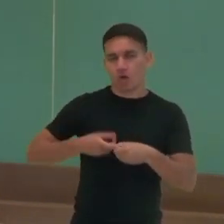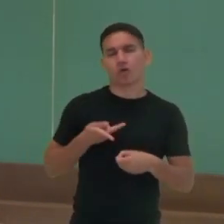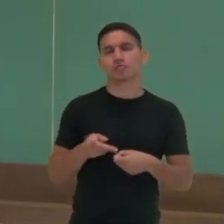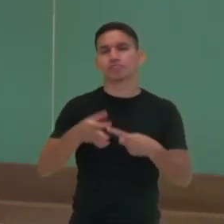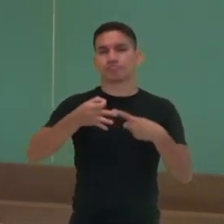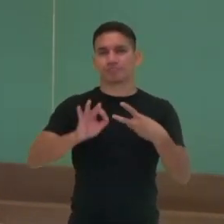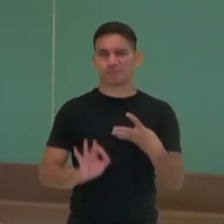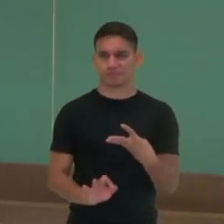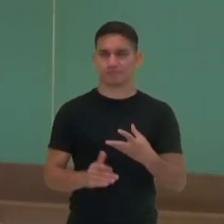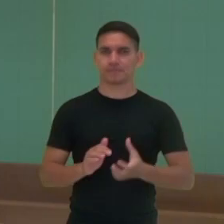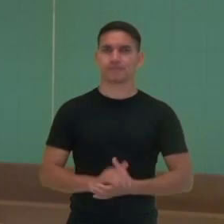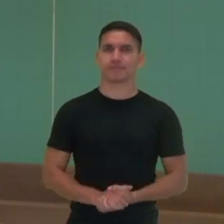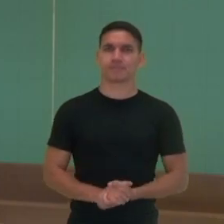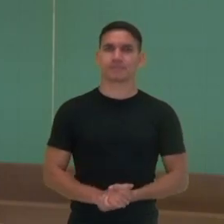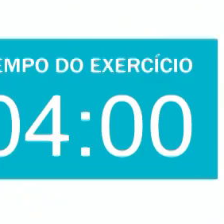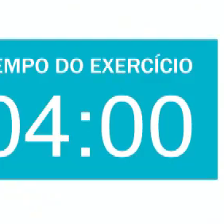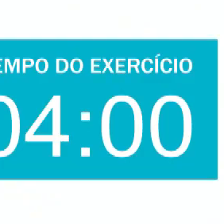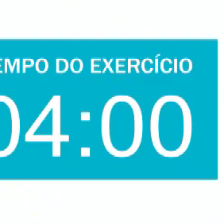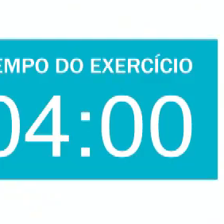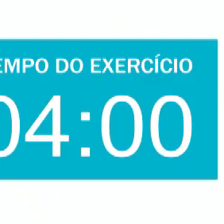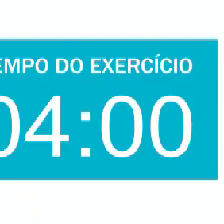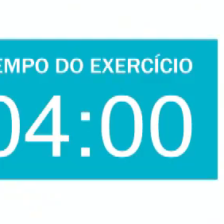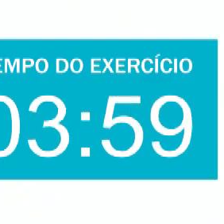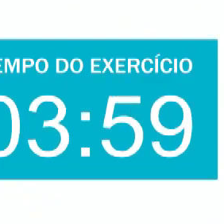eu volto para a correção.